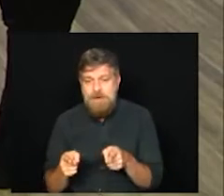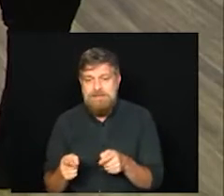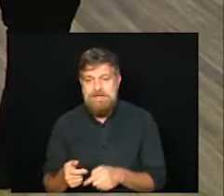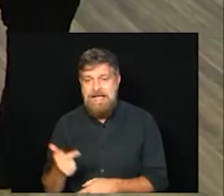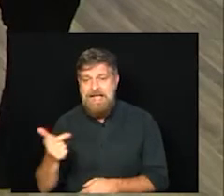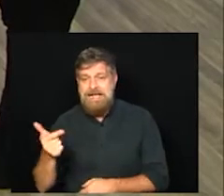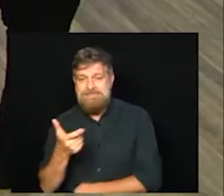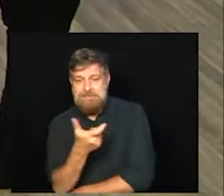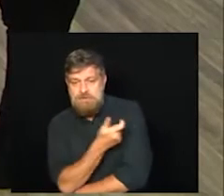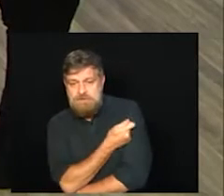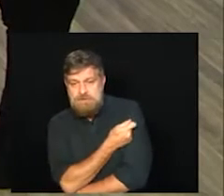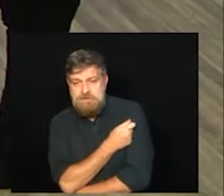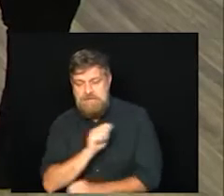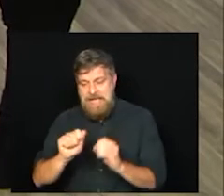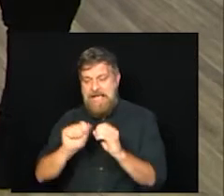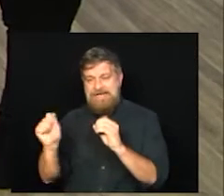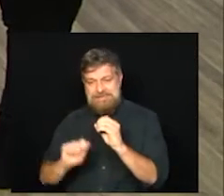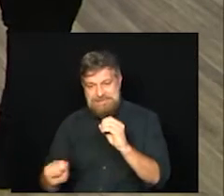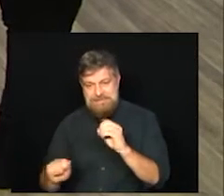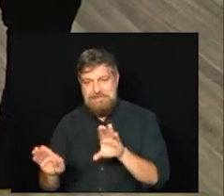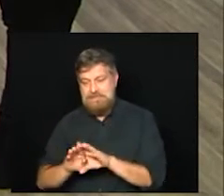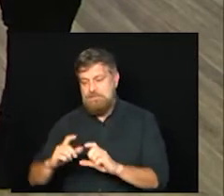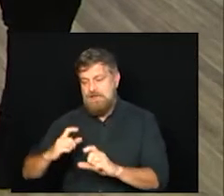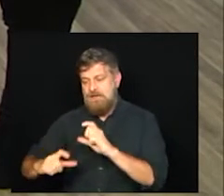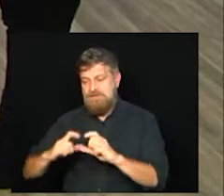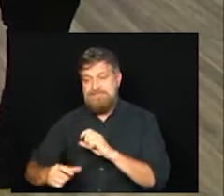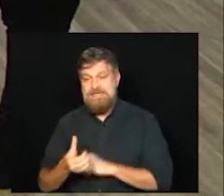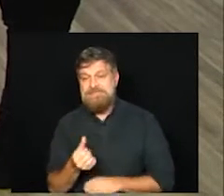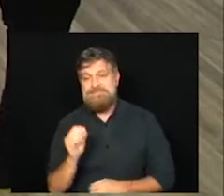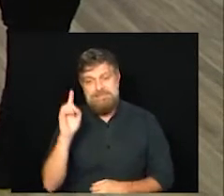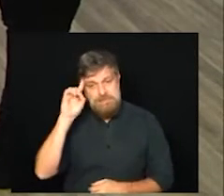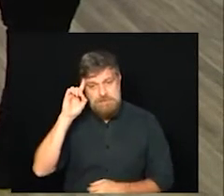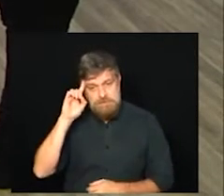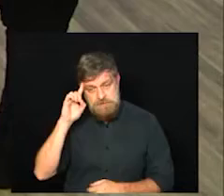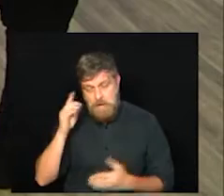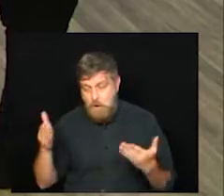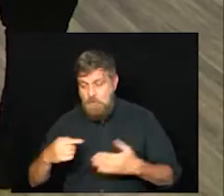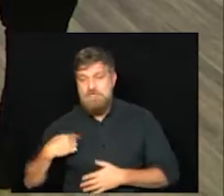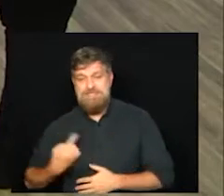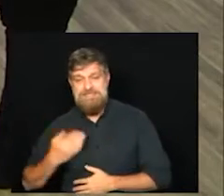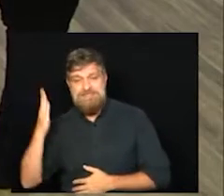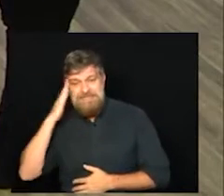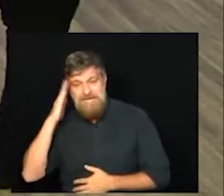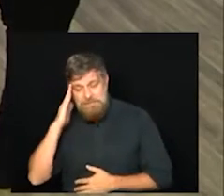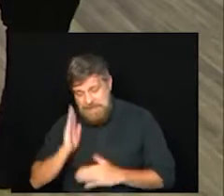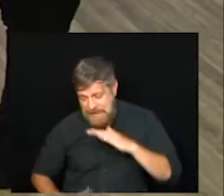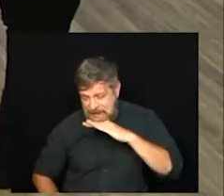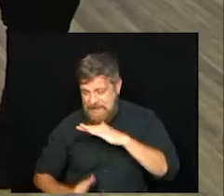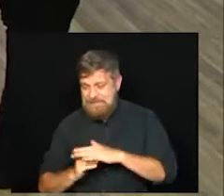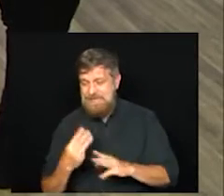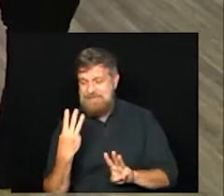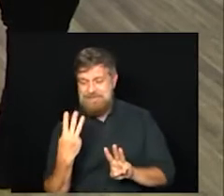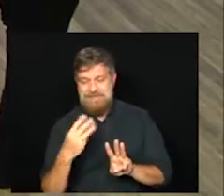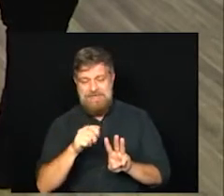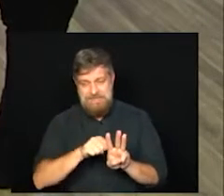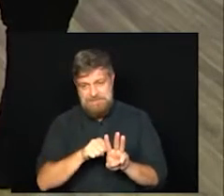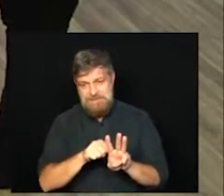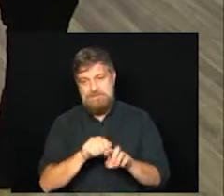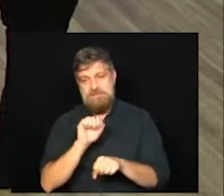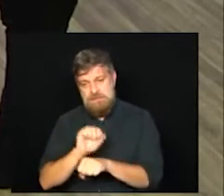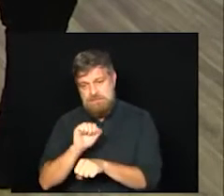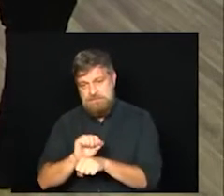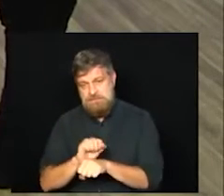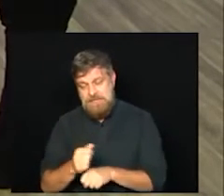da AstraZeneca contra a Covid-19 para 60 dias. Hoje a gente sabe que são até 12 semanas, ou seja, 3 meses. Tá.